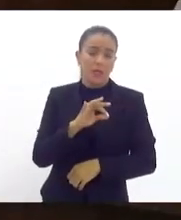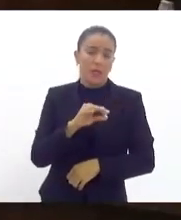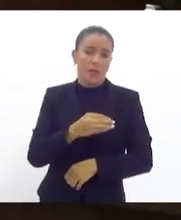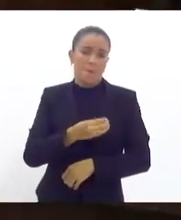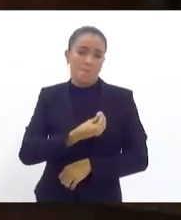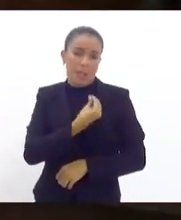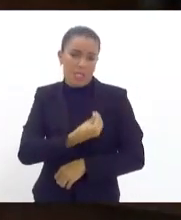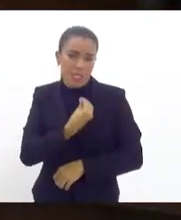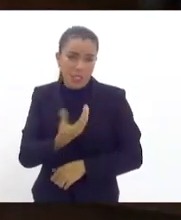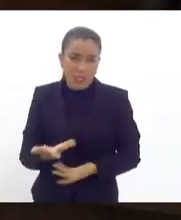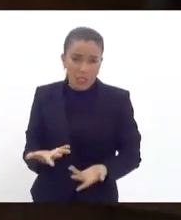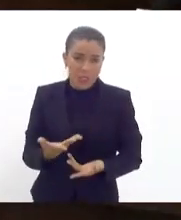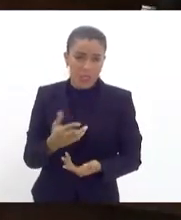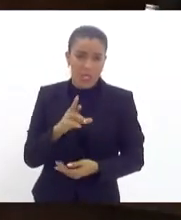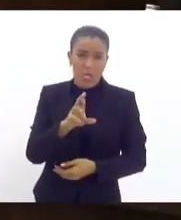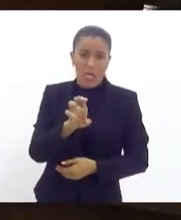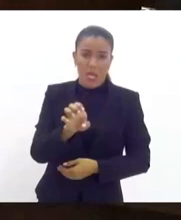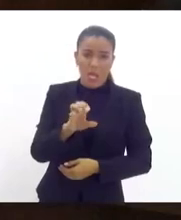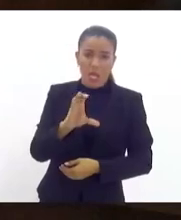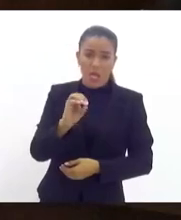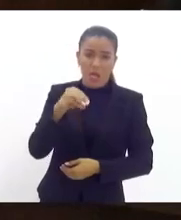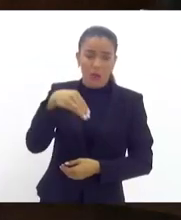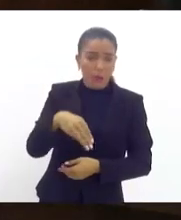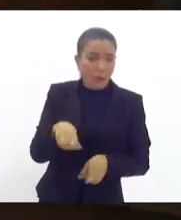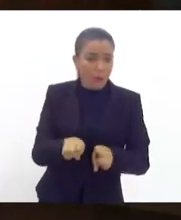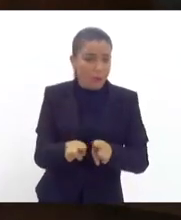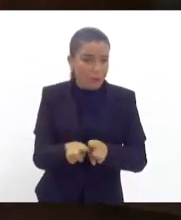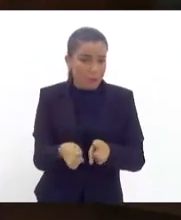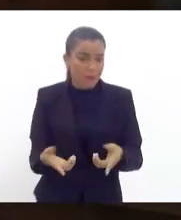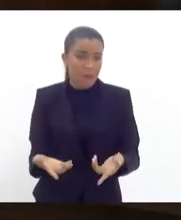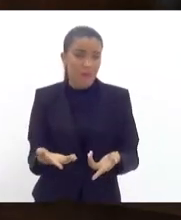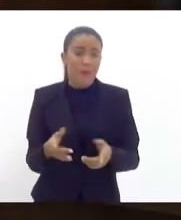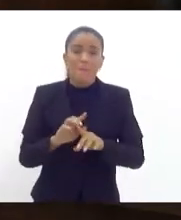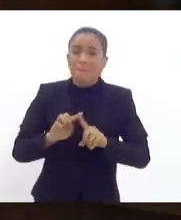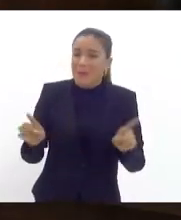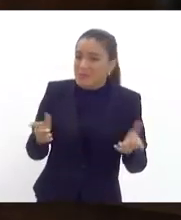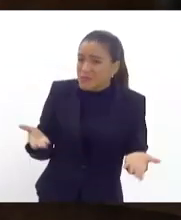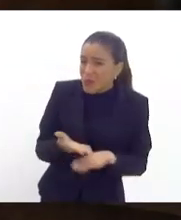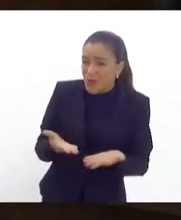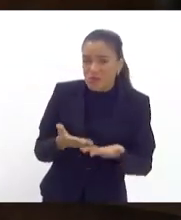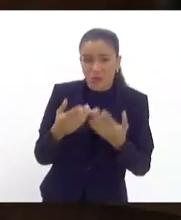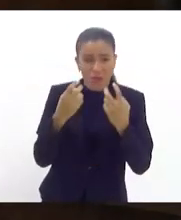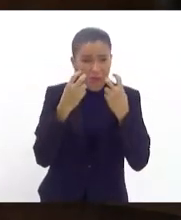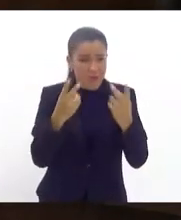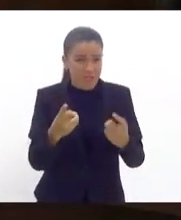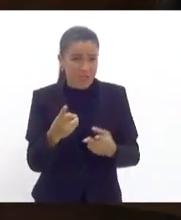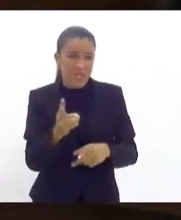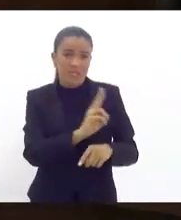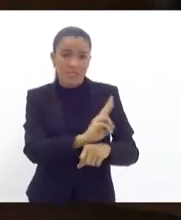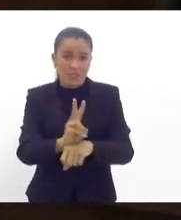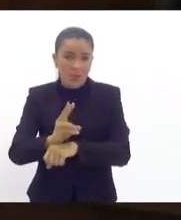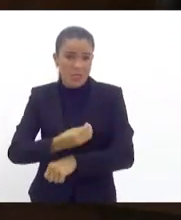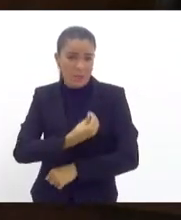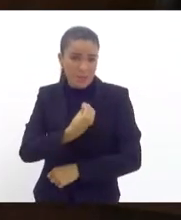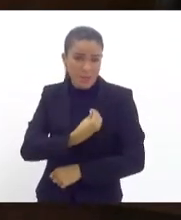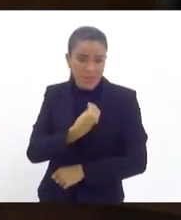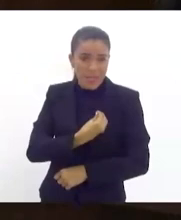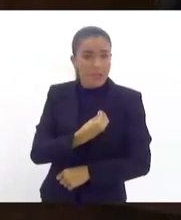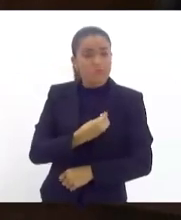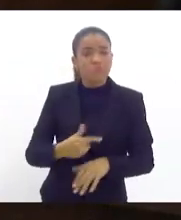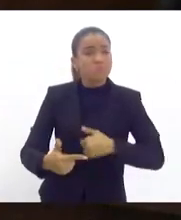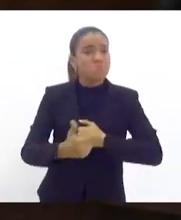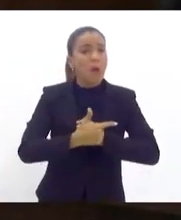do Recon a quem parabenizo pelo trabalho mas hoje eu vejo o segurança presente fazendo um papel